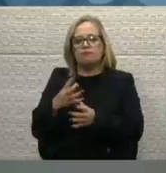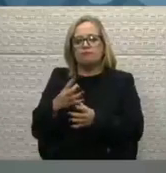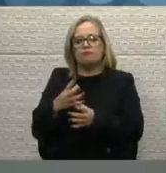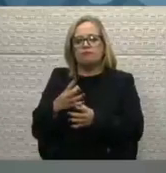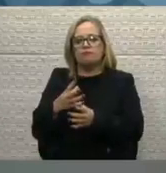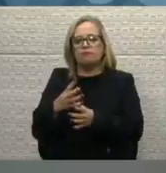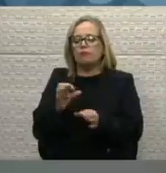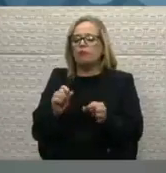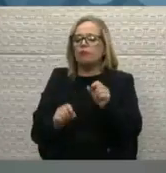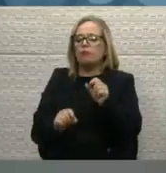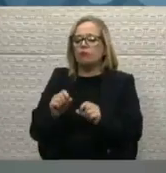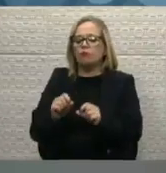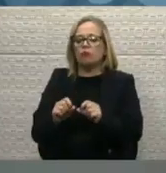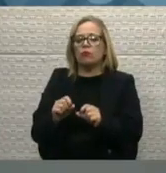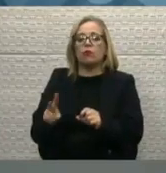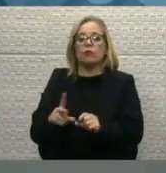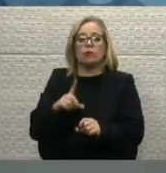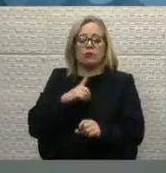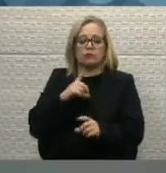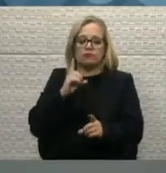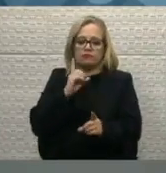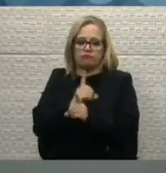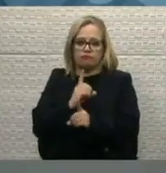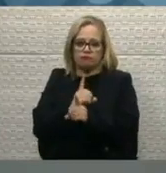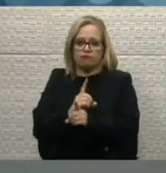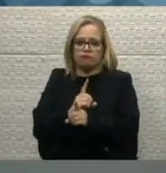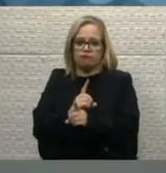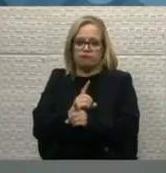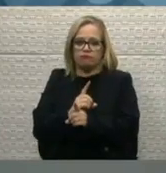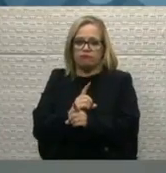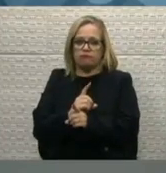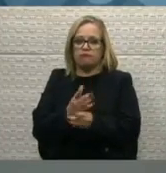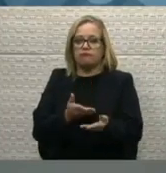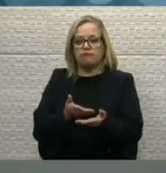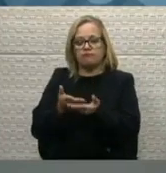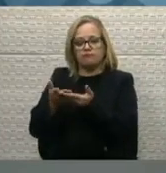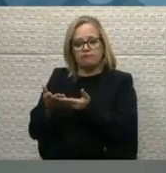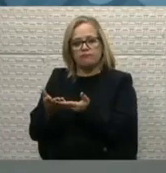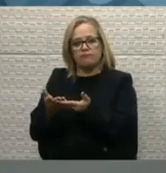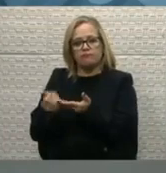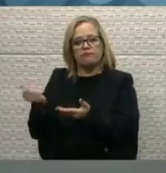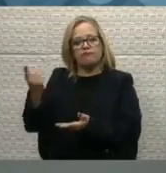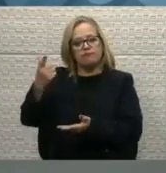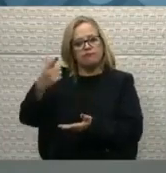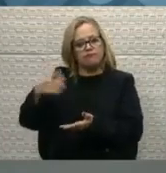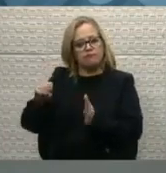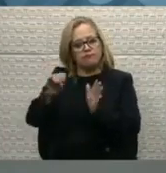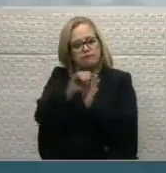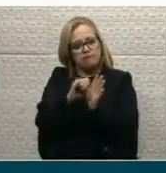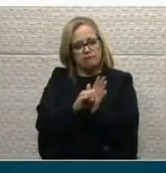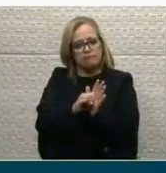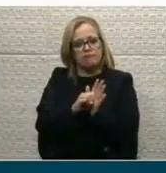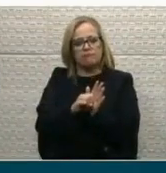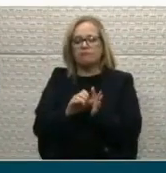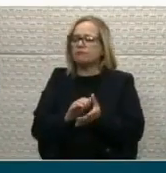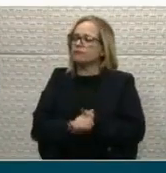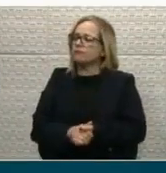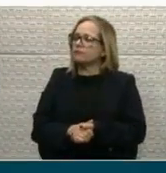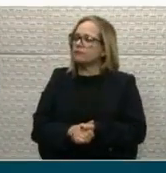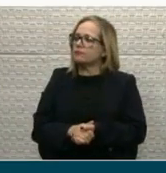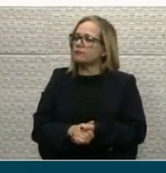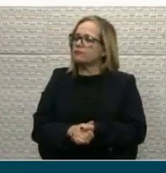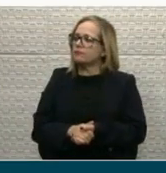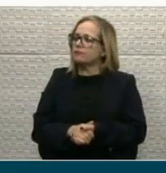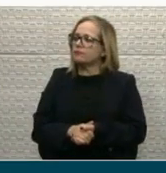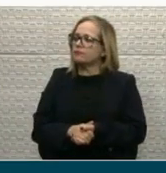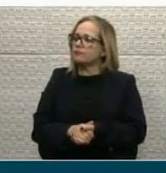os tipos de autovalores que nós podemos encontrar. Então, vamos ao quadro e vamos continuar essa identificação.